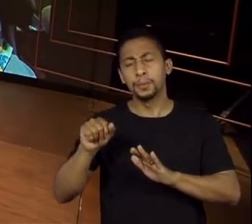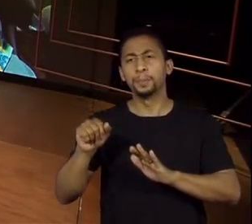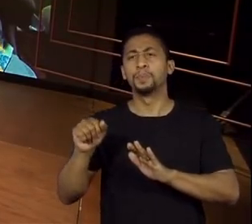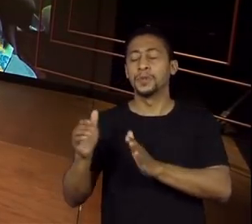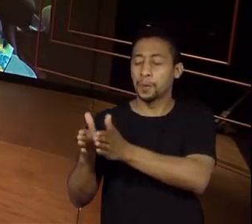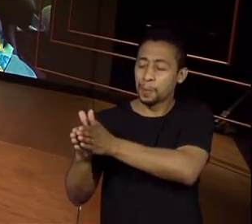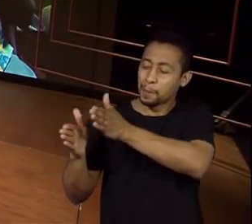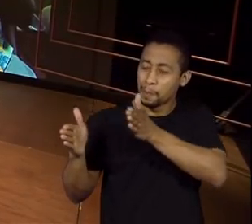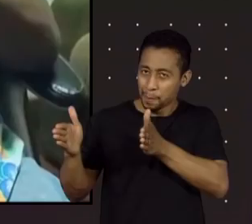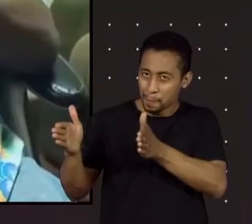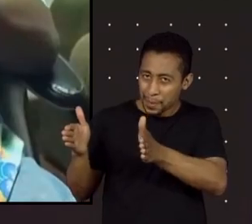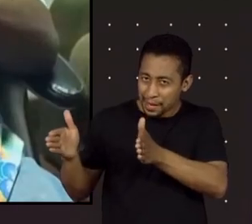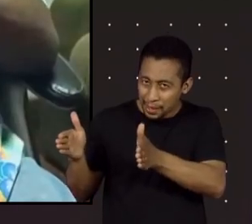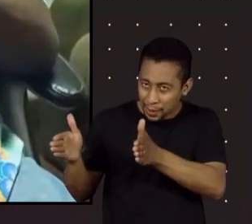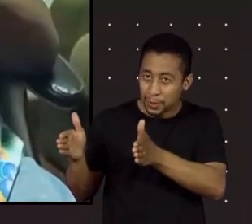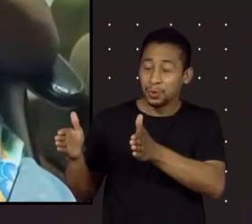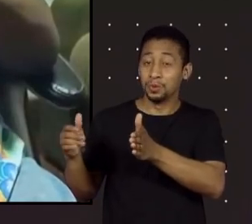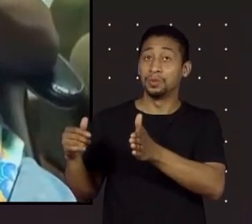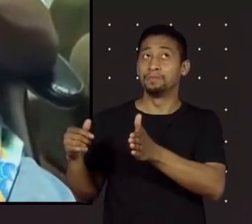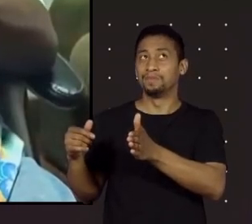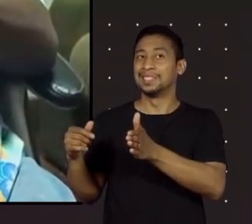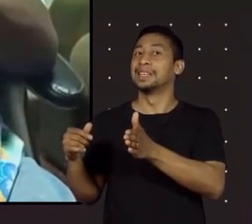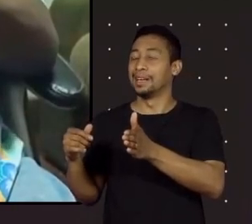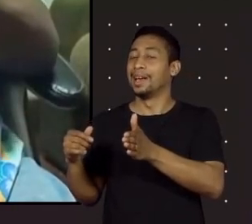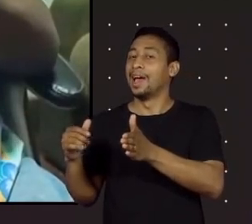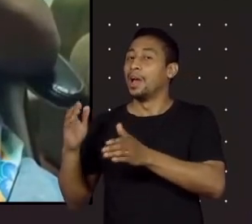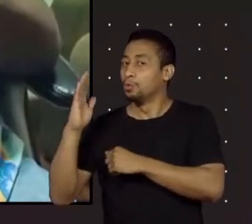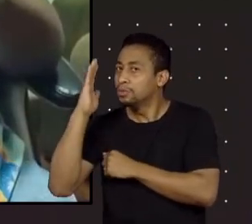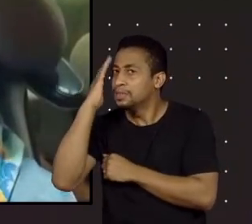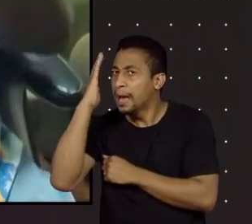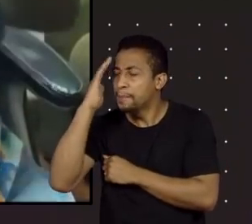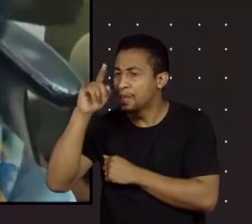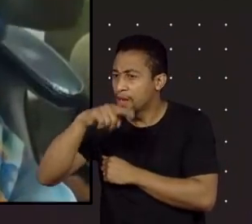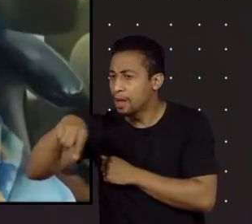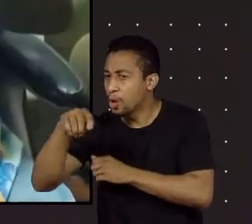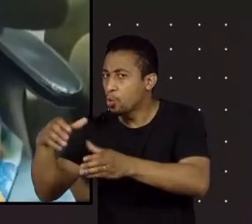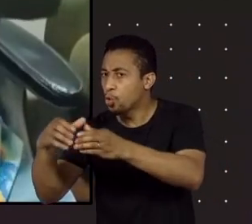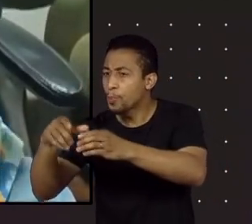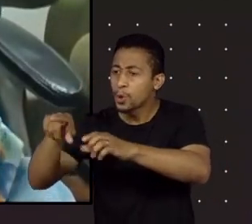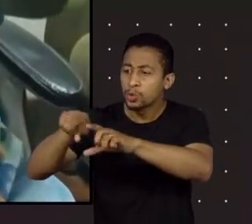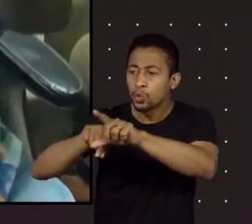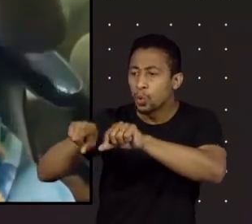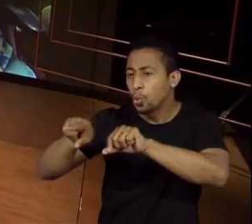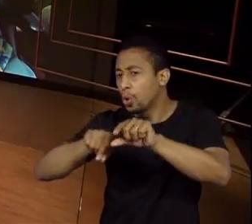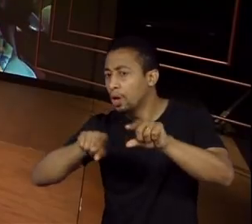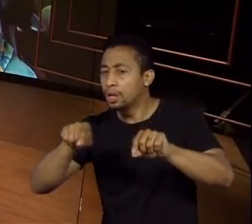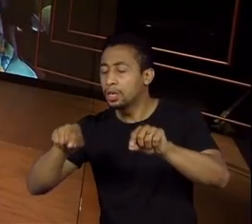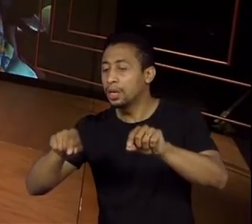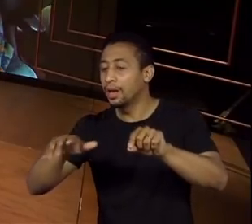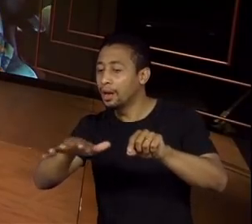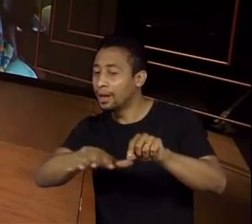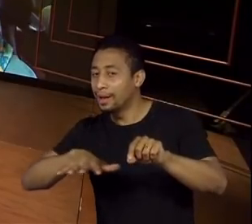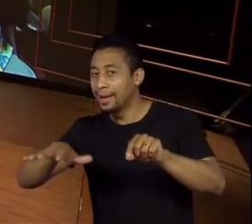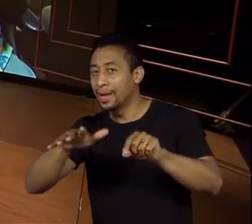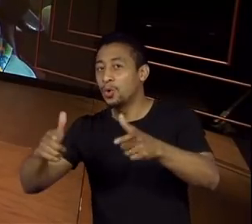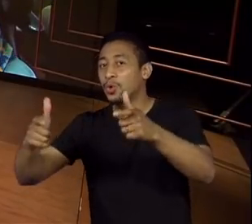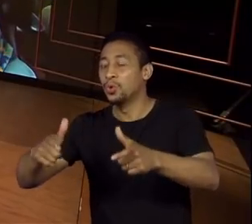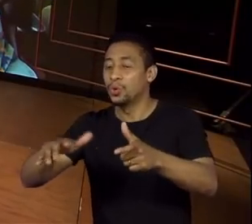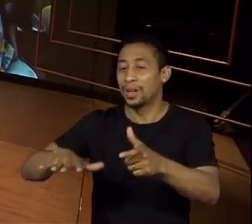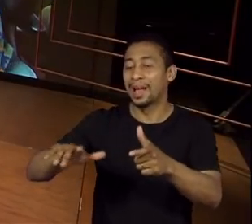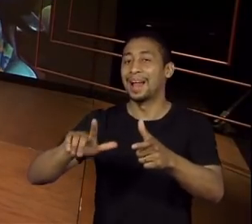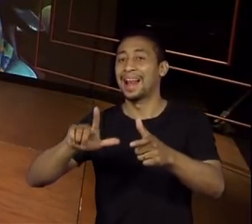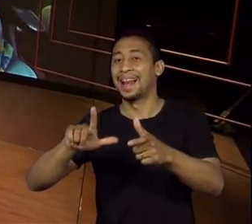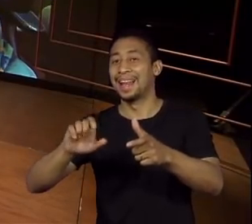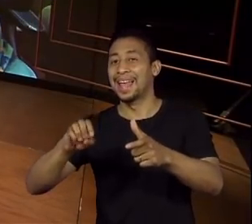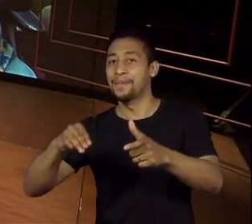nessa época, eu sabia que eles escolhiam as pessoas ali no Leme, ali, que tinha um lugarzinho no Leme onde se encontrava,